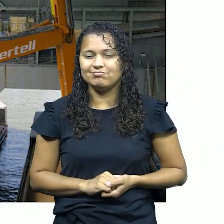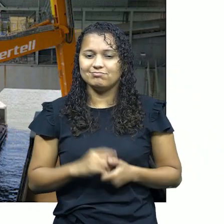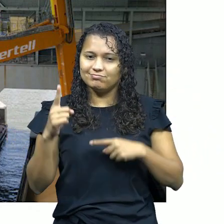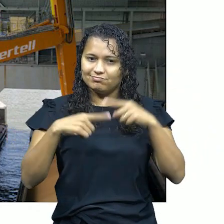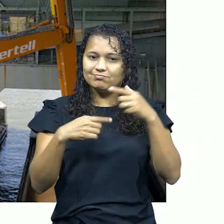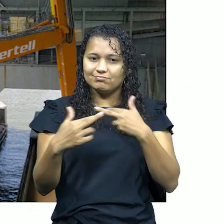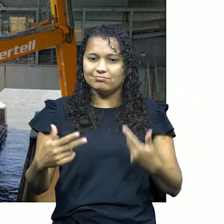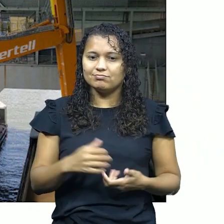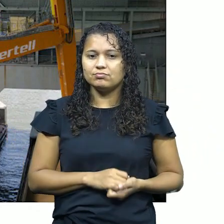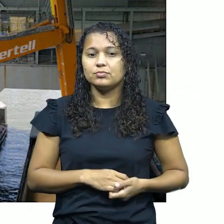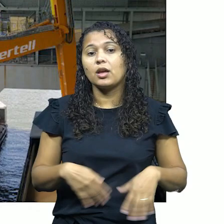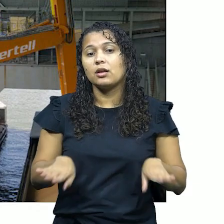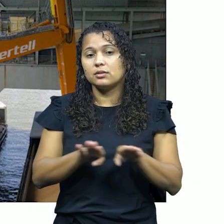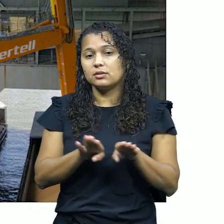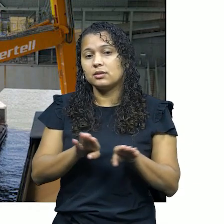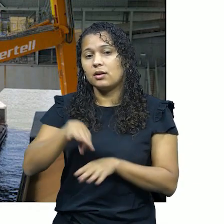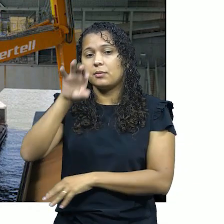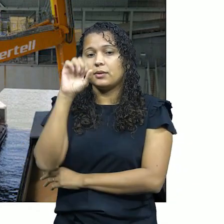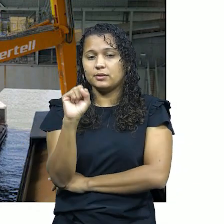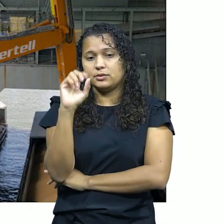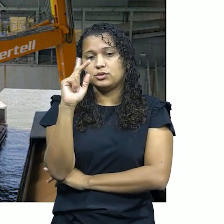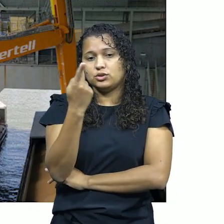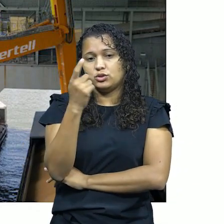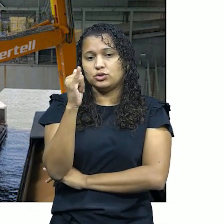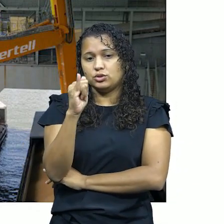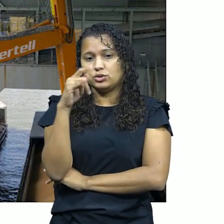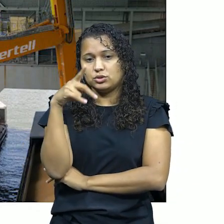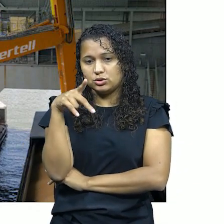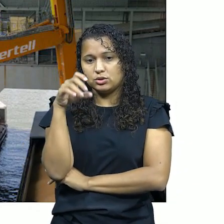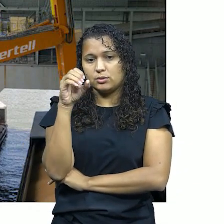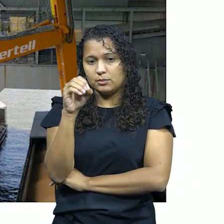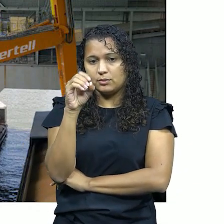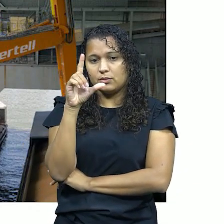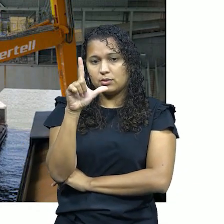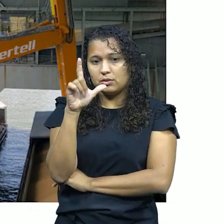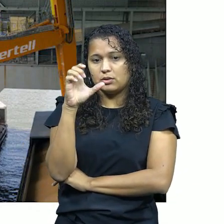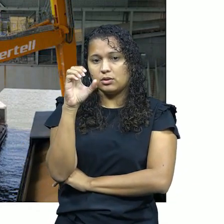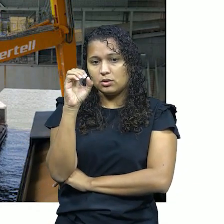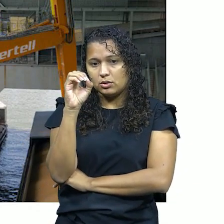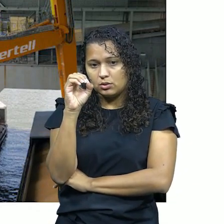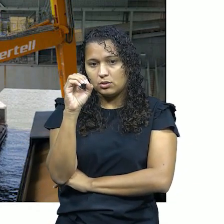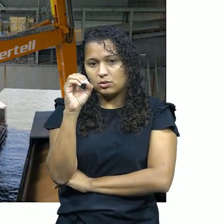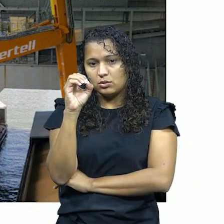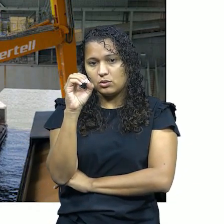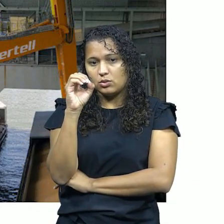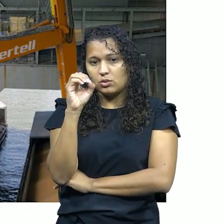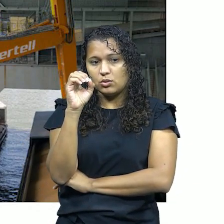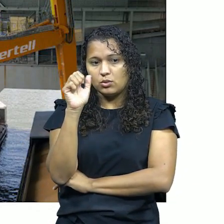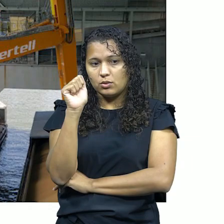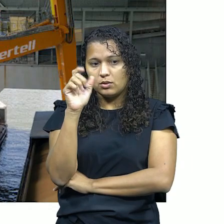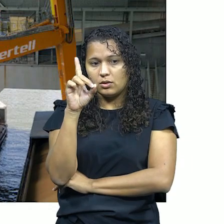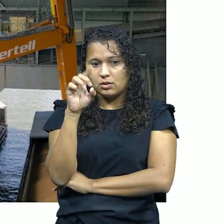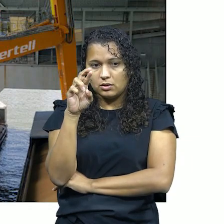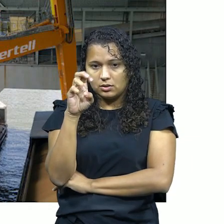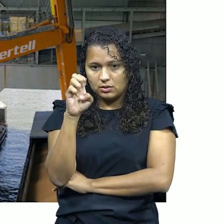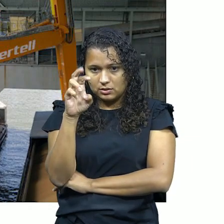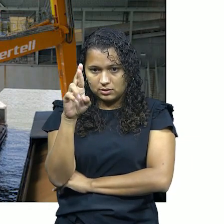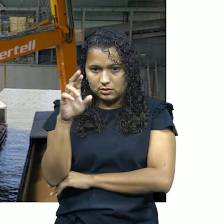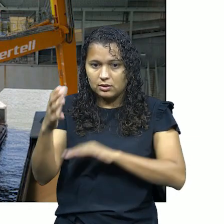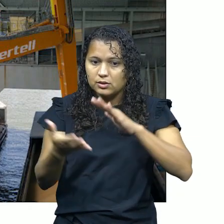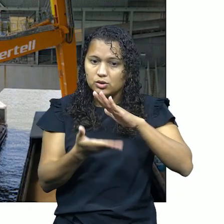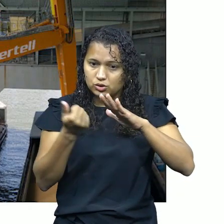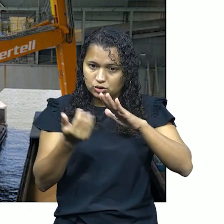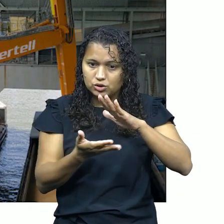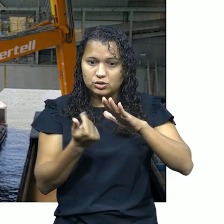Nós temos também o ship unloader, antes era ship loader, e esse é o chip unload, ou seja, ele faz a